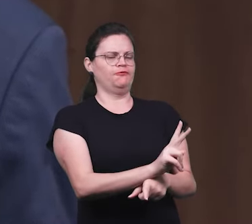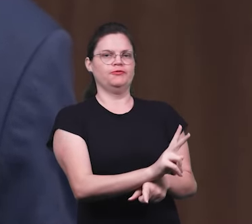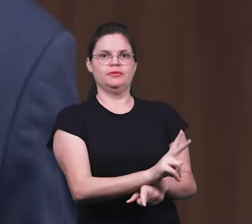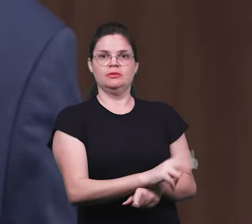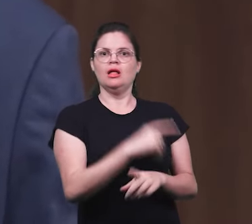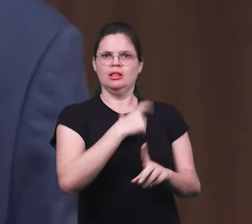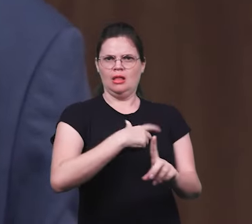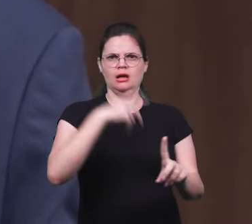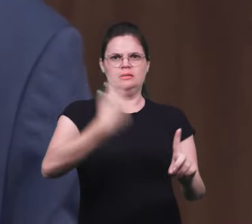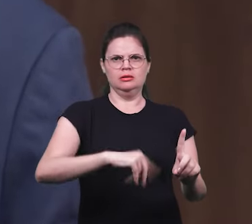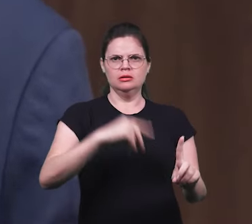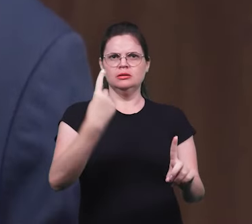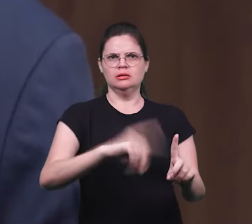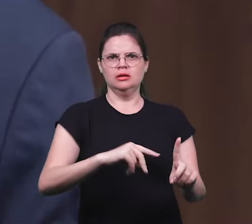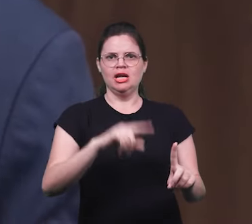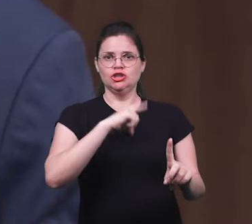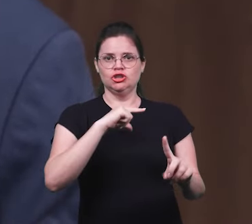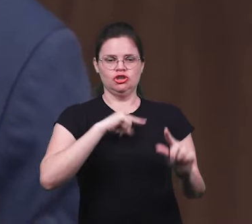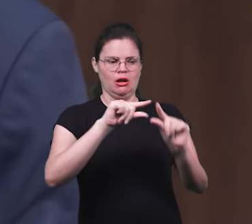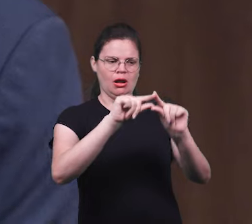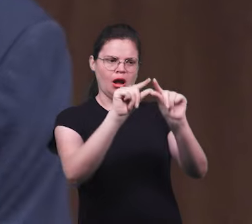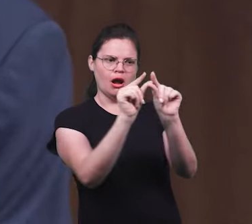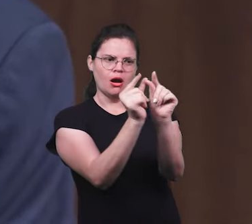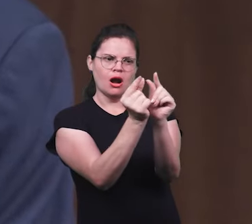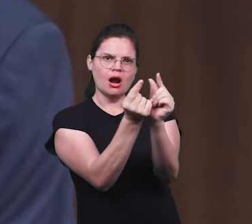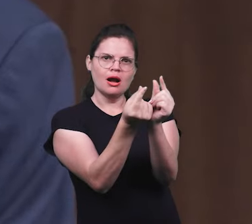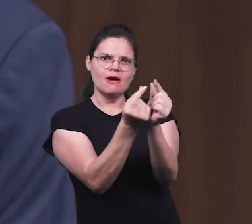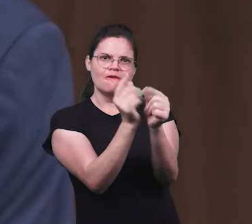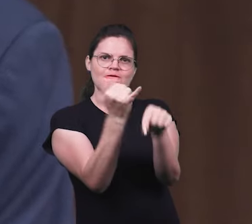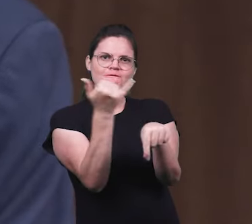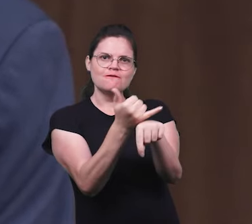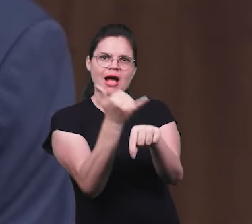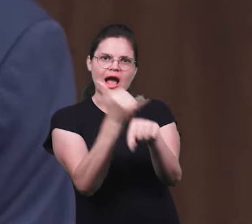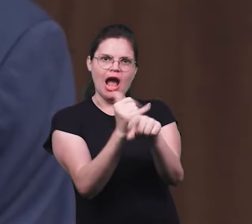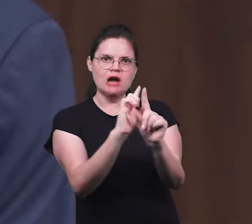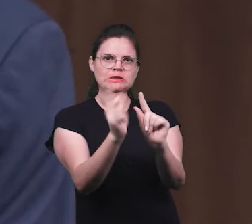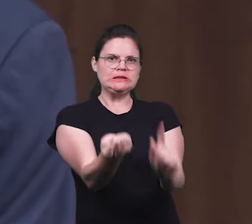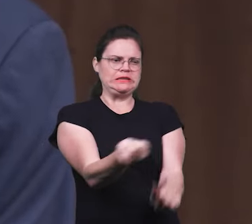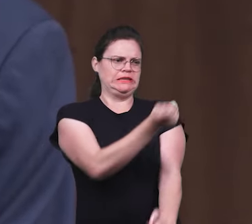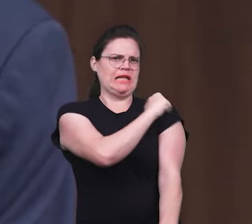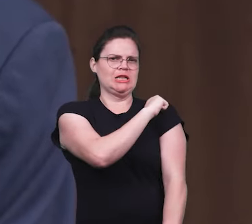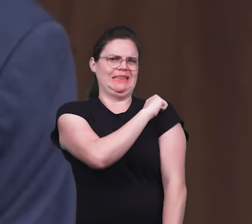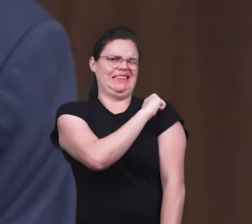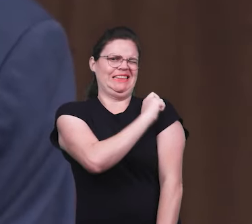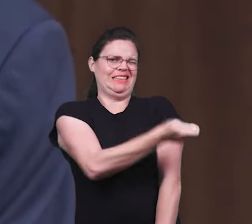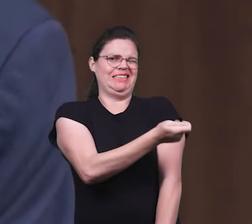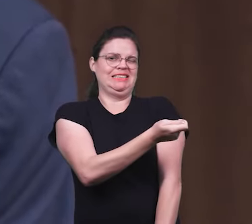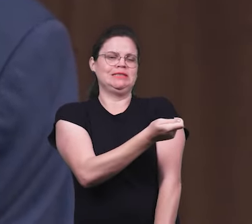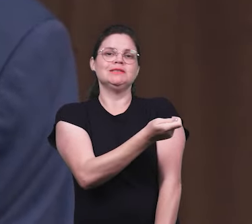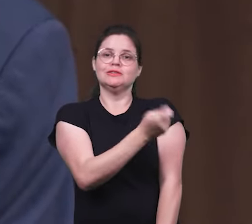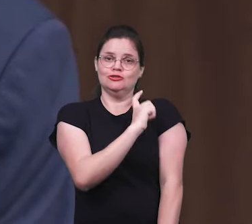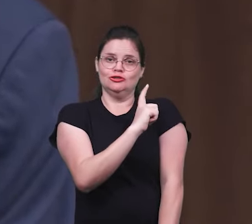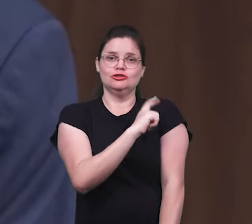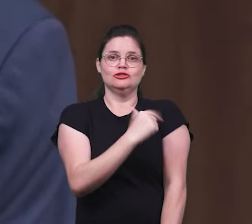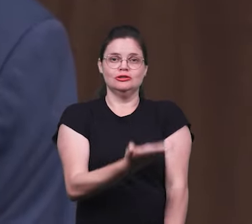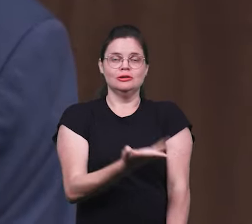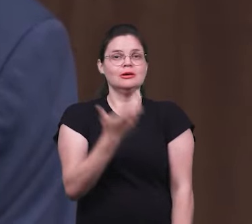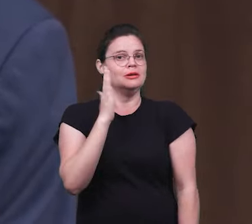açoitava com vários açoites, era aquele açoite, tinha uma ponta dele de ferro, né? O negócio era brincadeira, Coisa não. horrorosa. Agora imagina só, o Antônio Carlos,